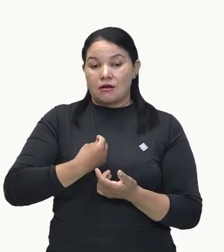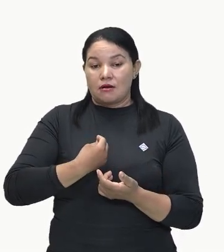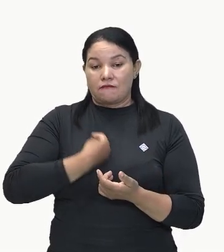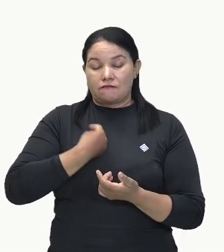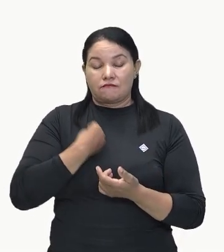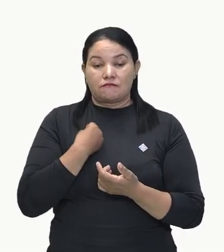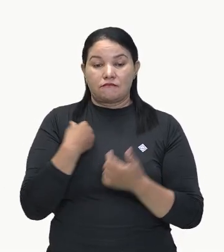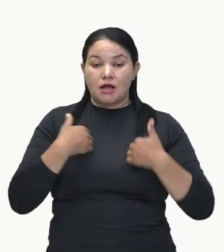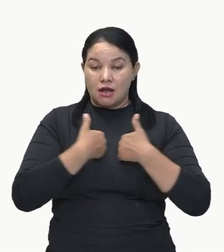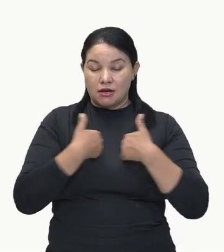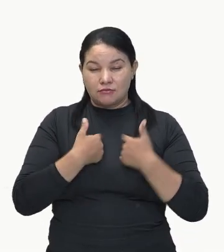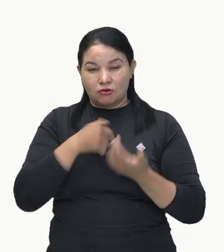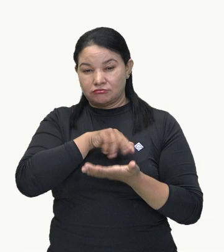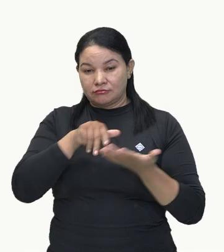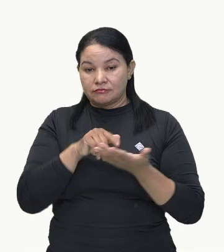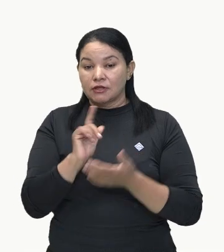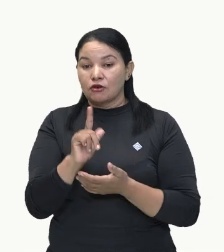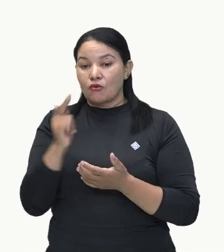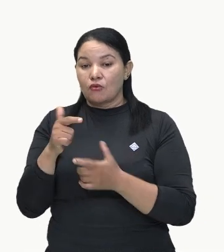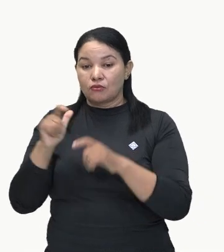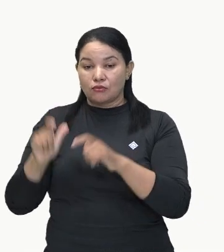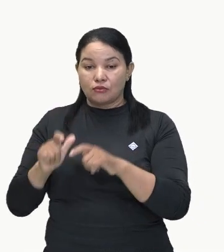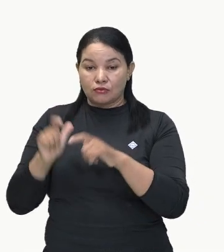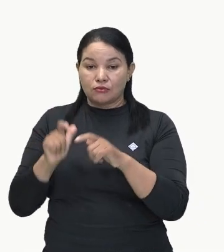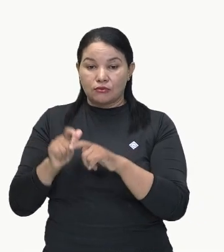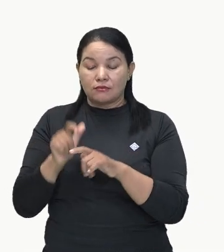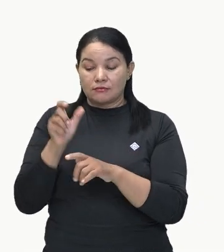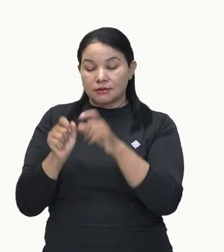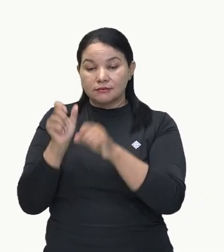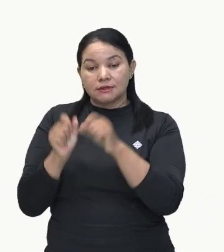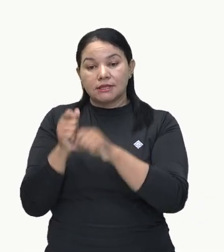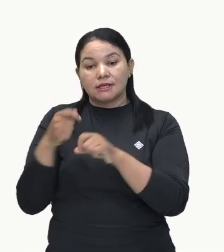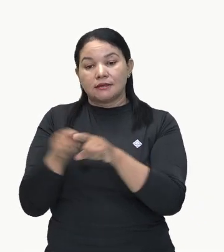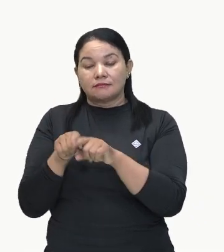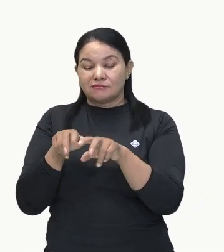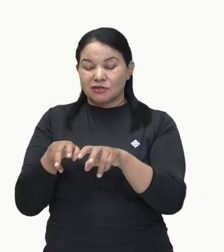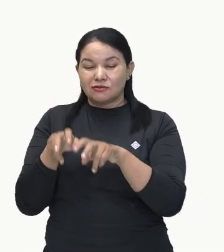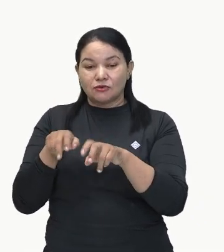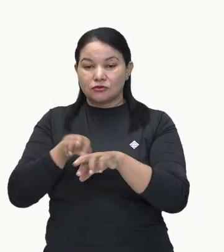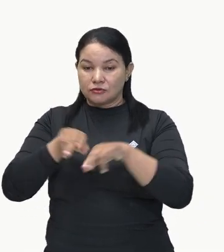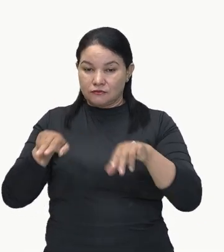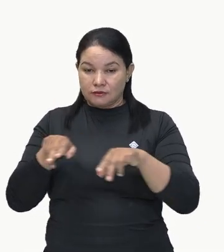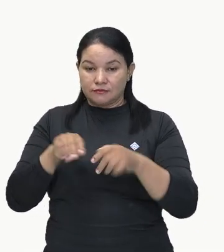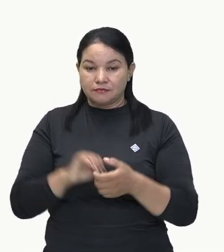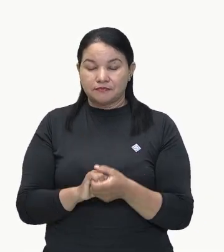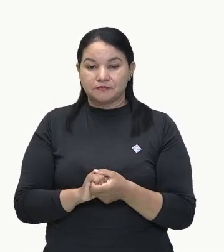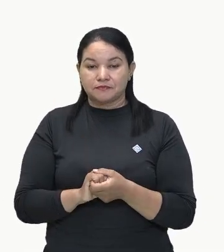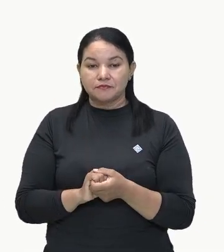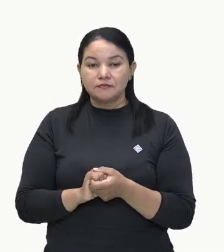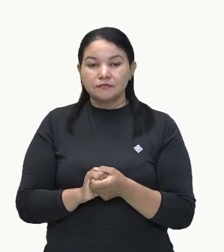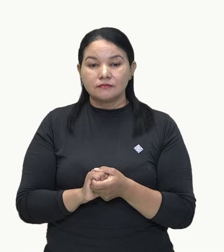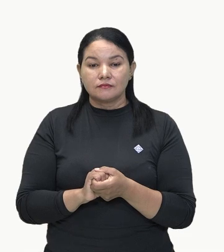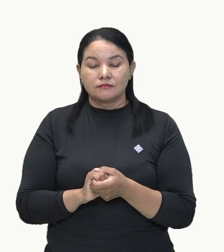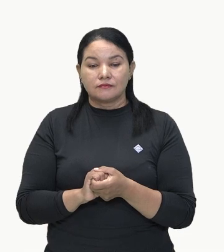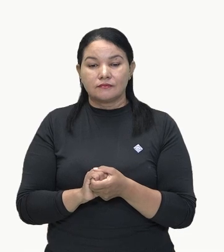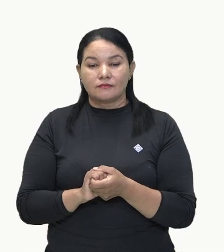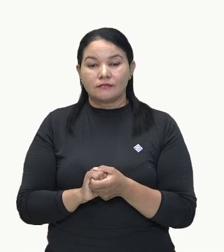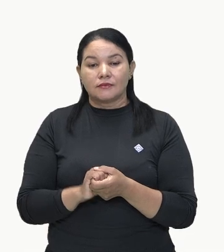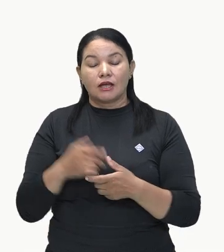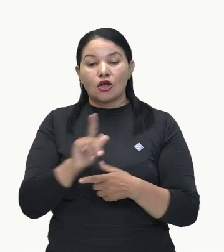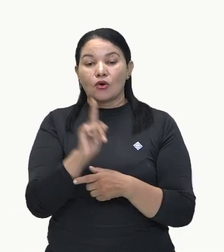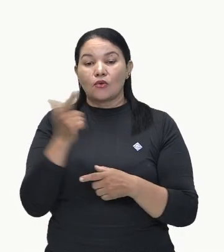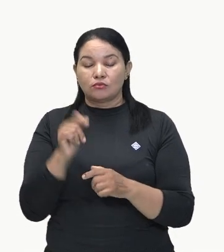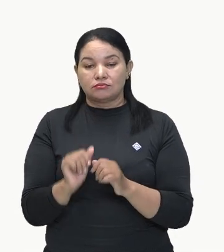também temos a policultura e a pecuária leiteira. E aí a gente passa a falar agora sobre a indústria, né?